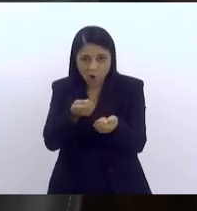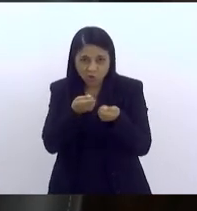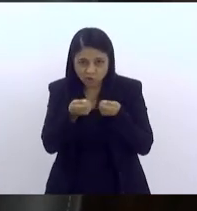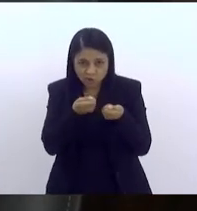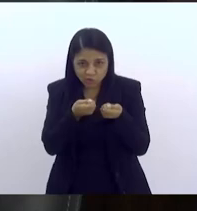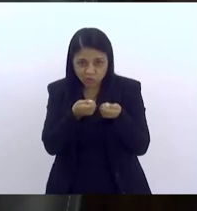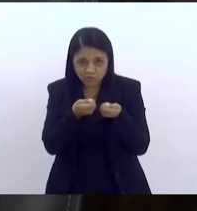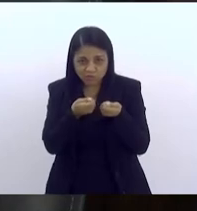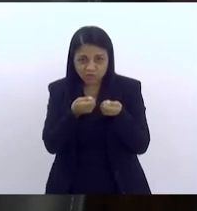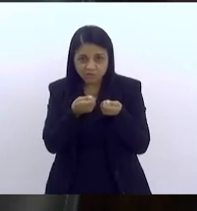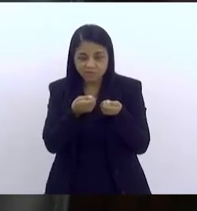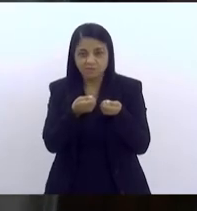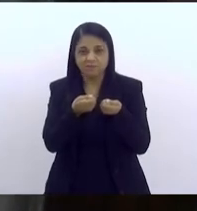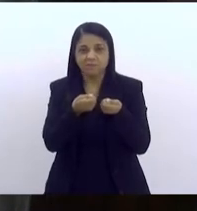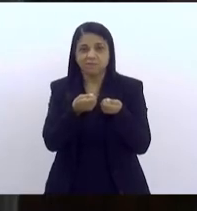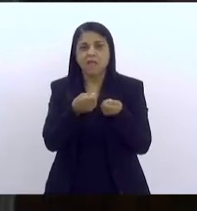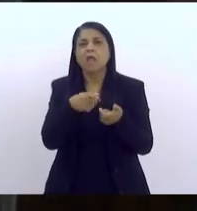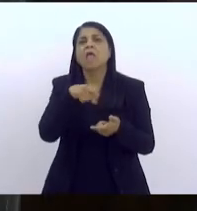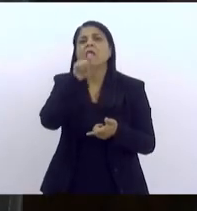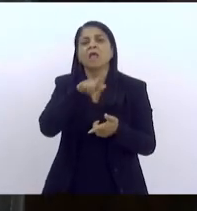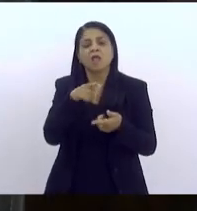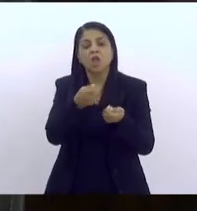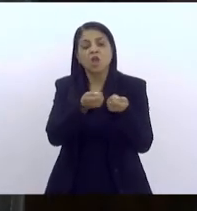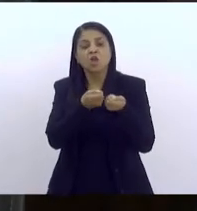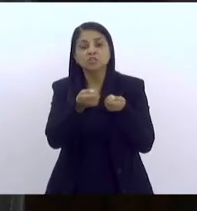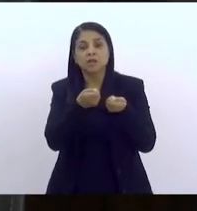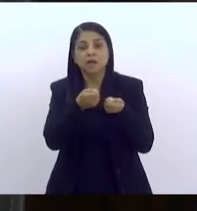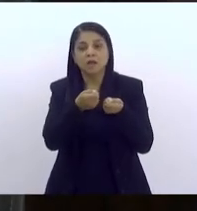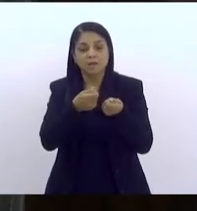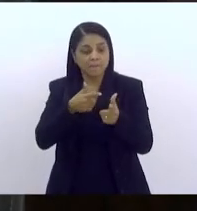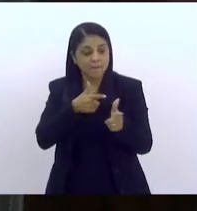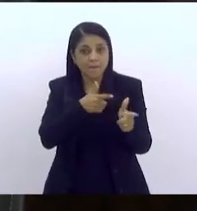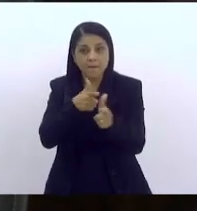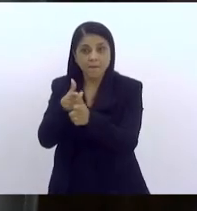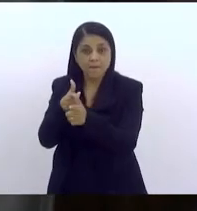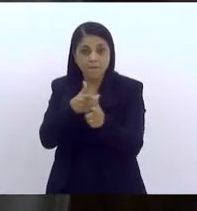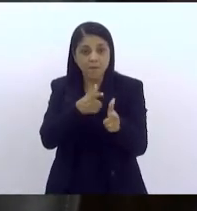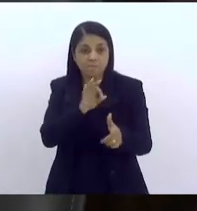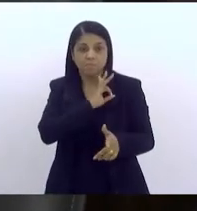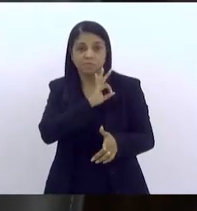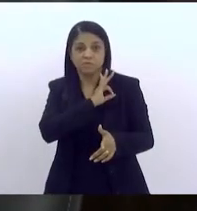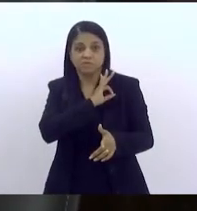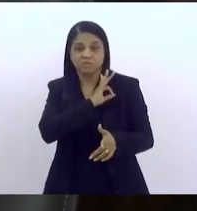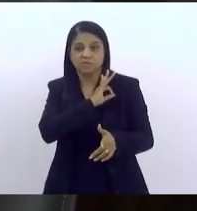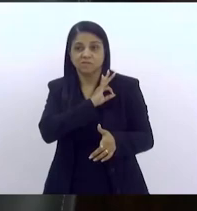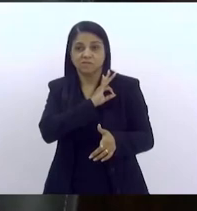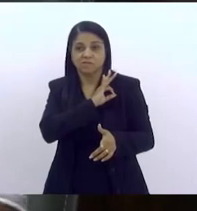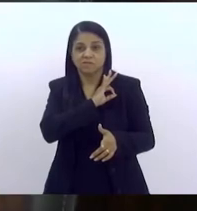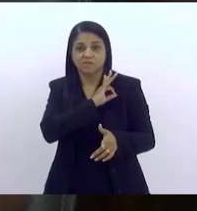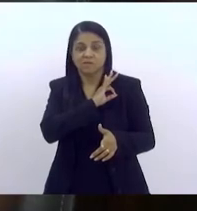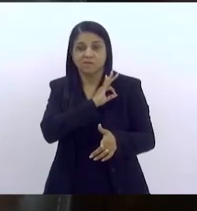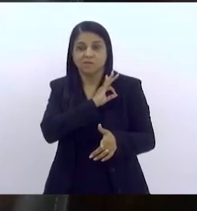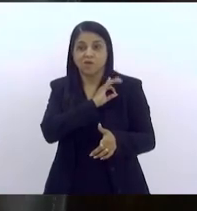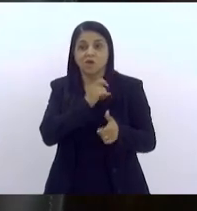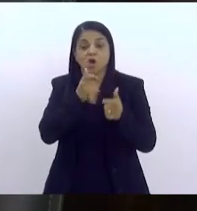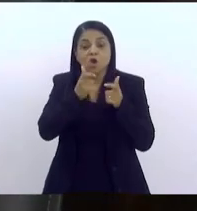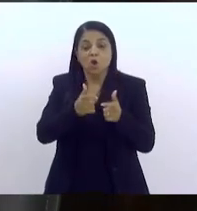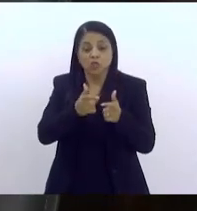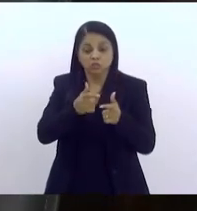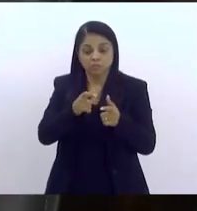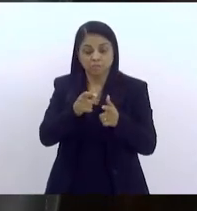porque quem controla essas operações para onde vão as balas perdidas